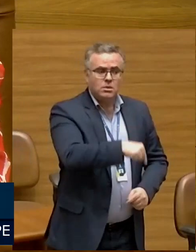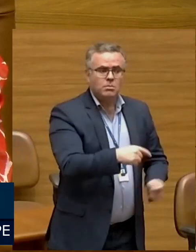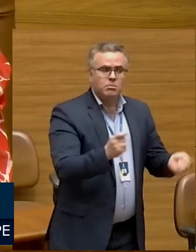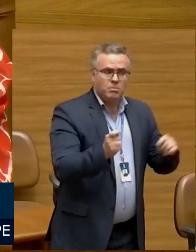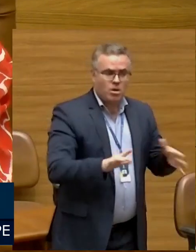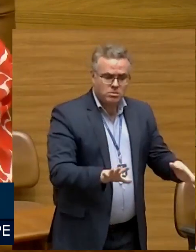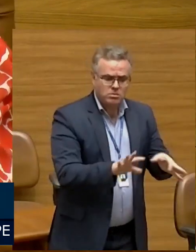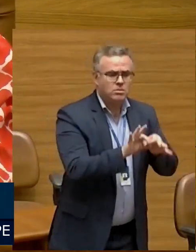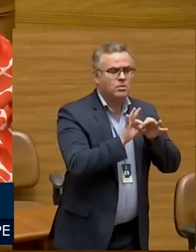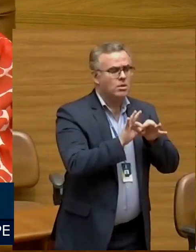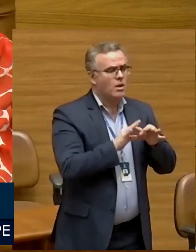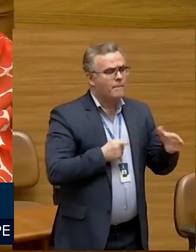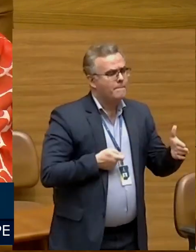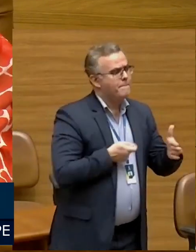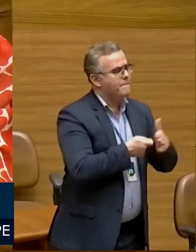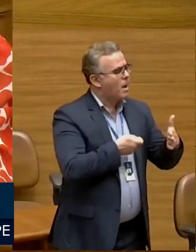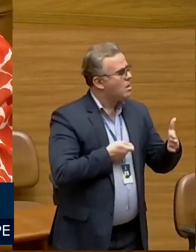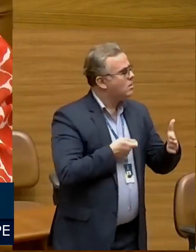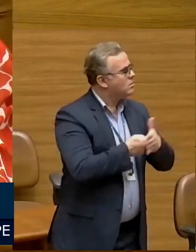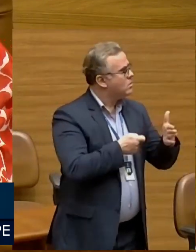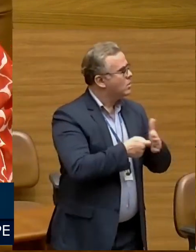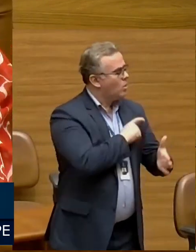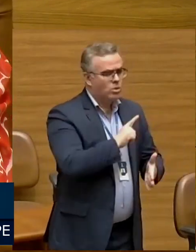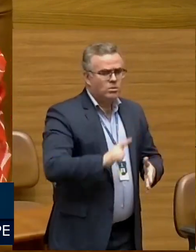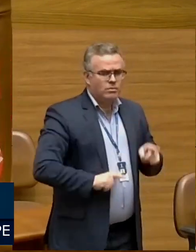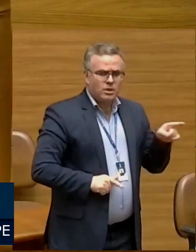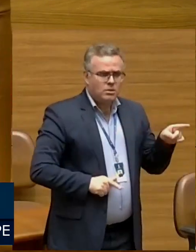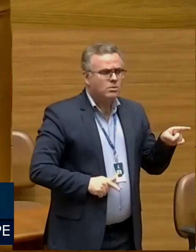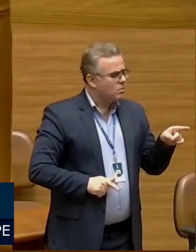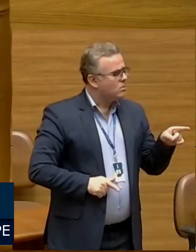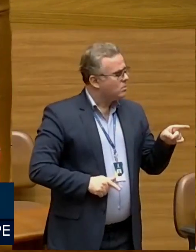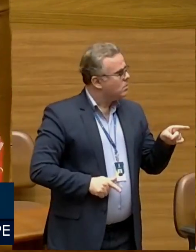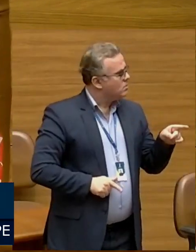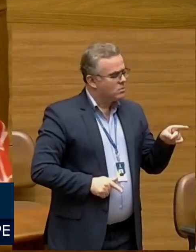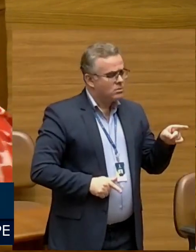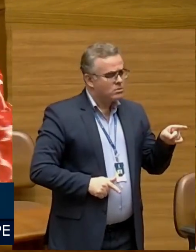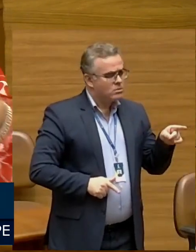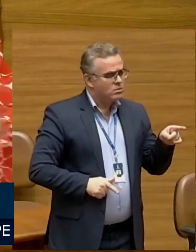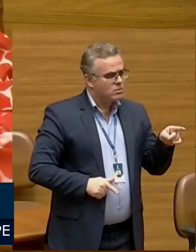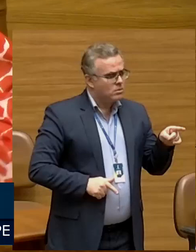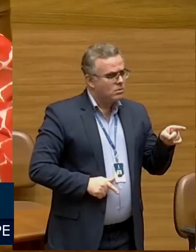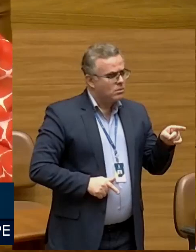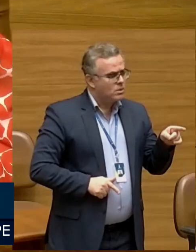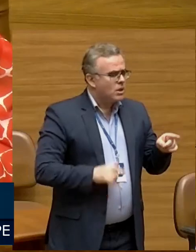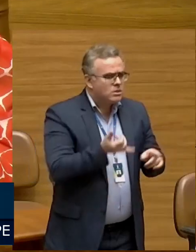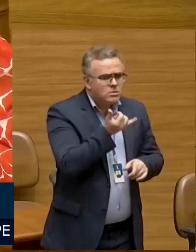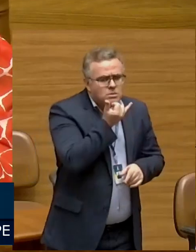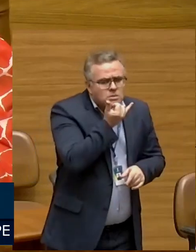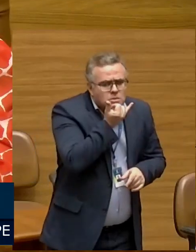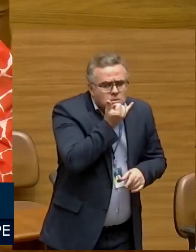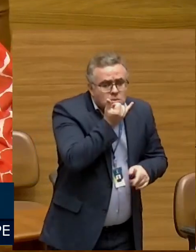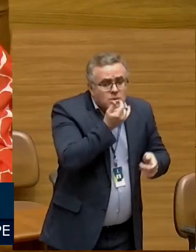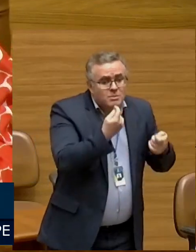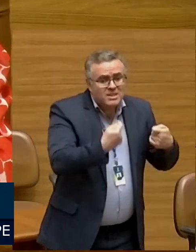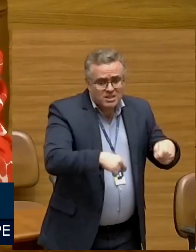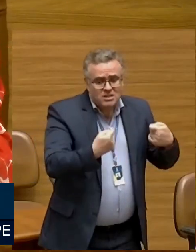para pressionar, né? Os governos, porque, infelizmente, depende muito,